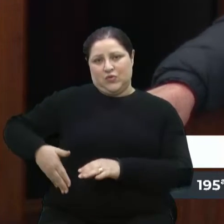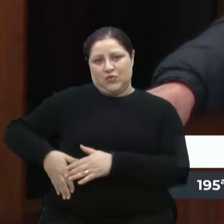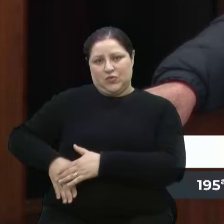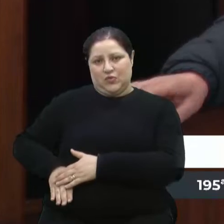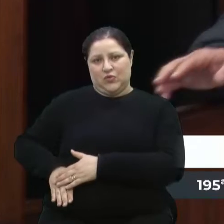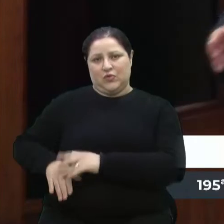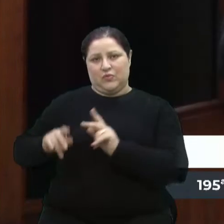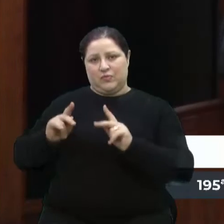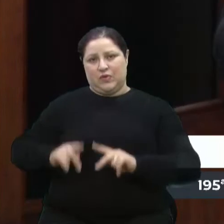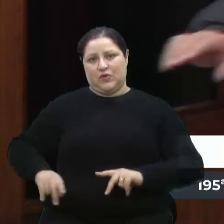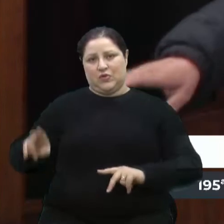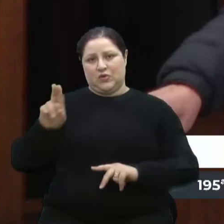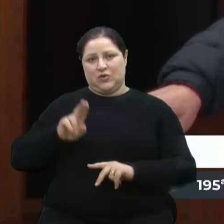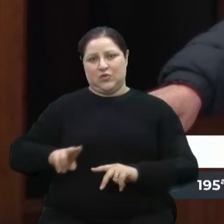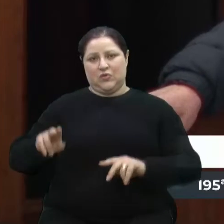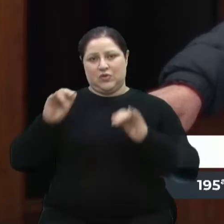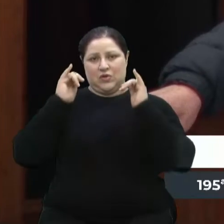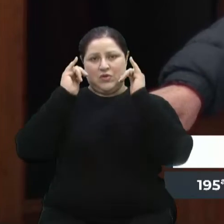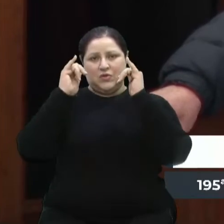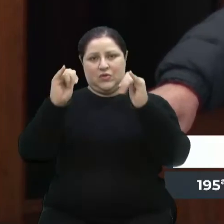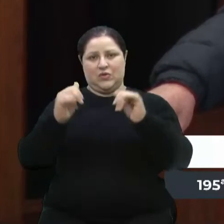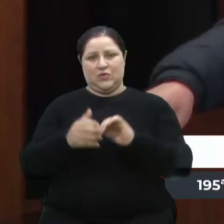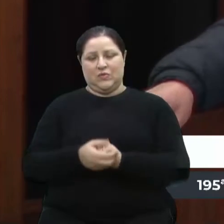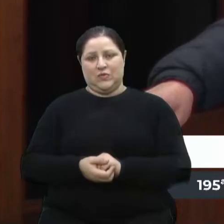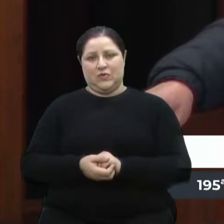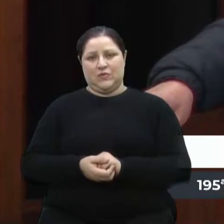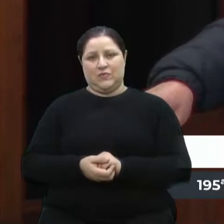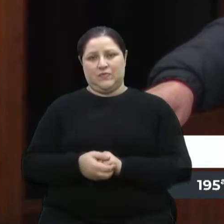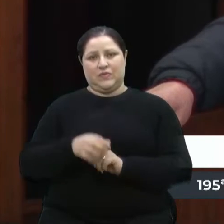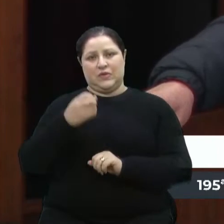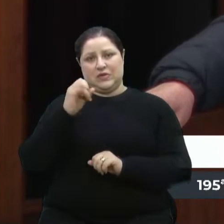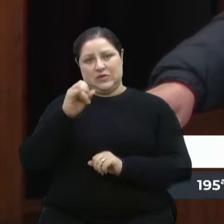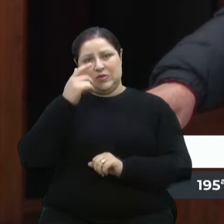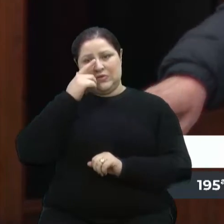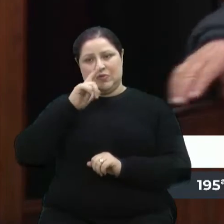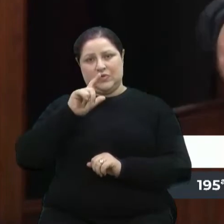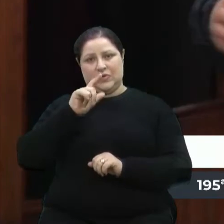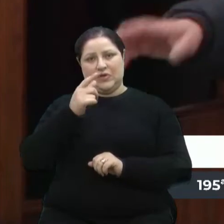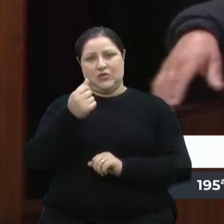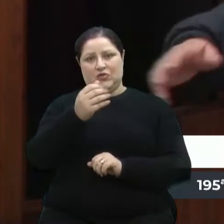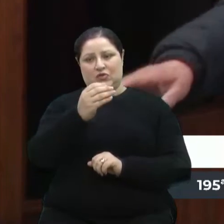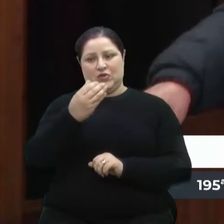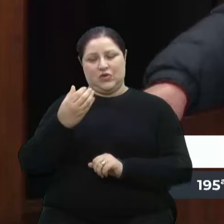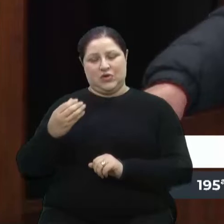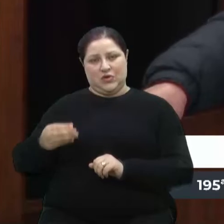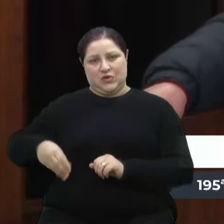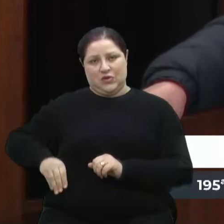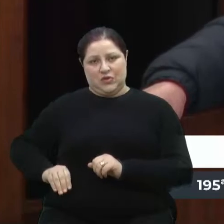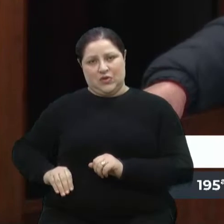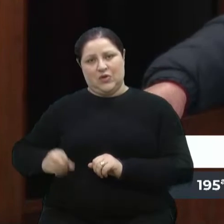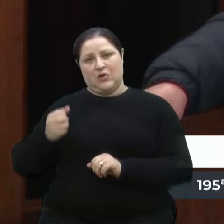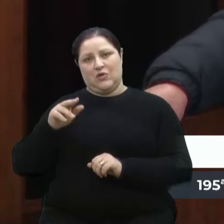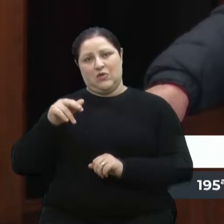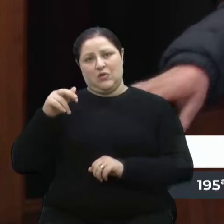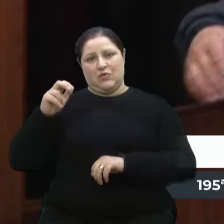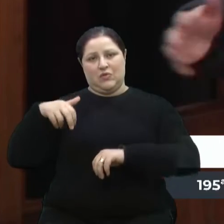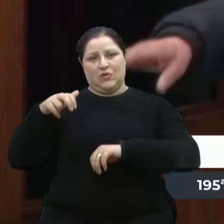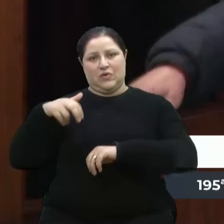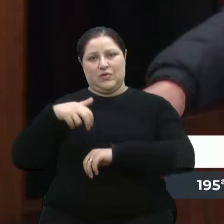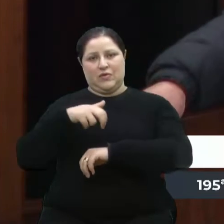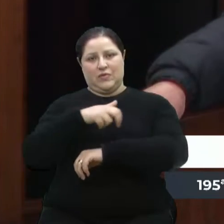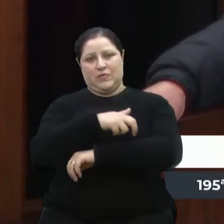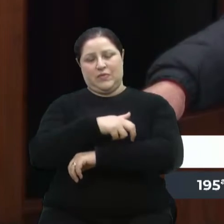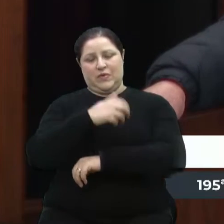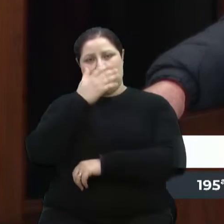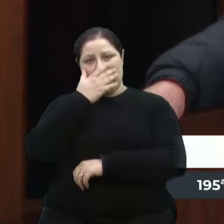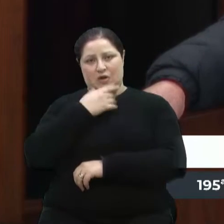coletivo. Chega no bolso deles ou andam a pé. Eu acho que a segunda opção é o que mais estava